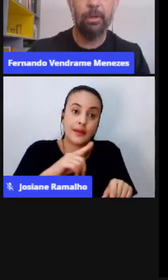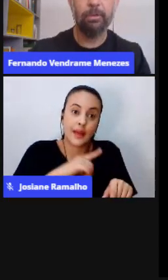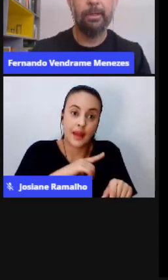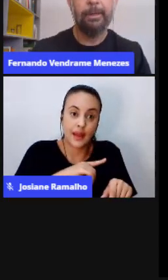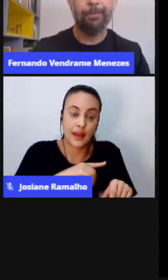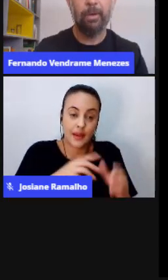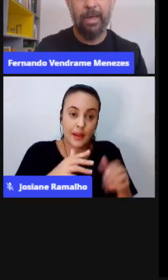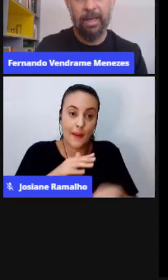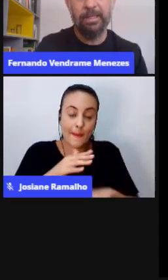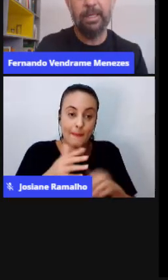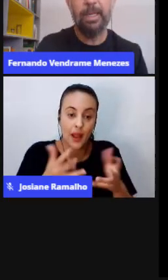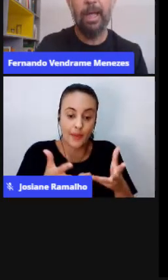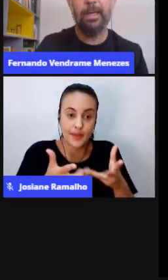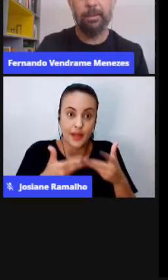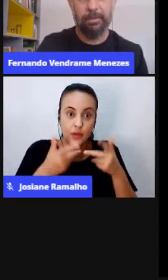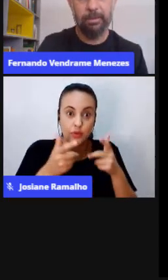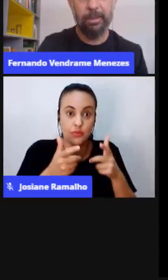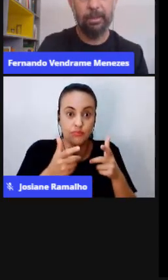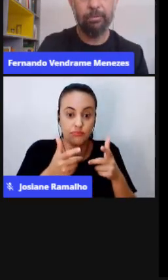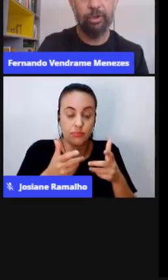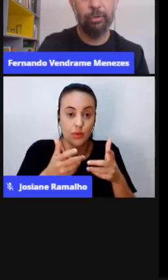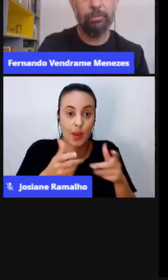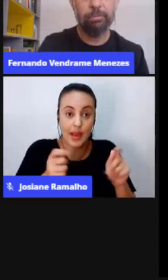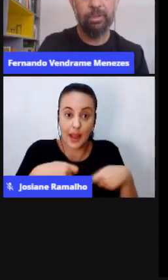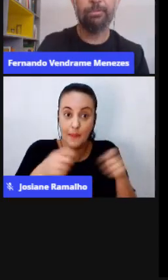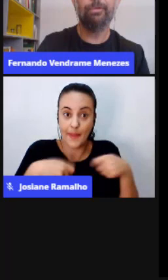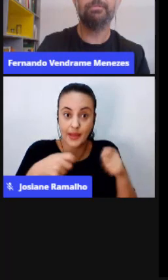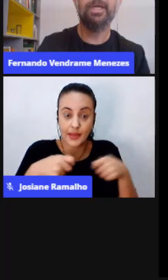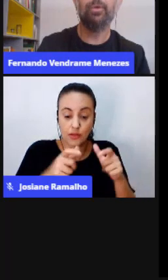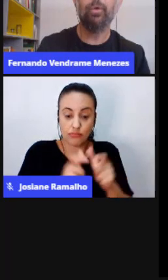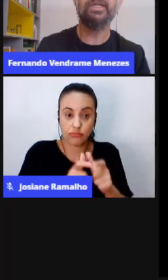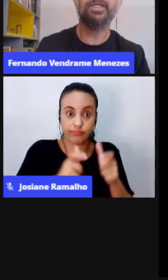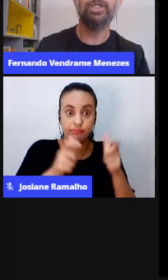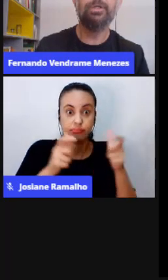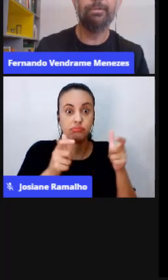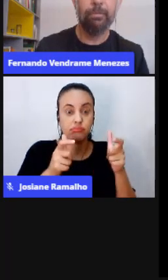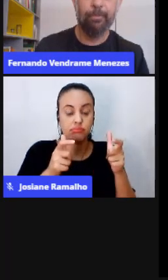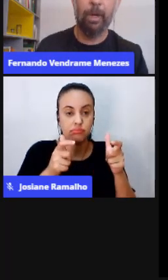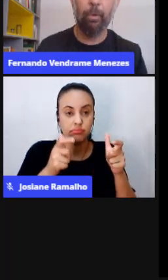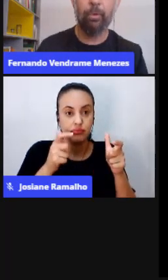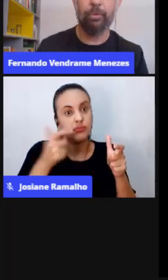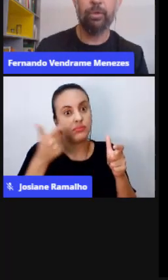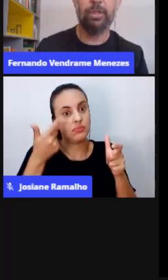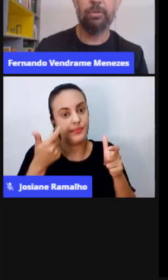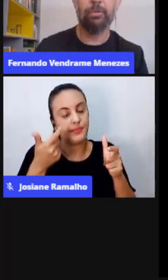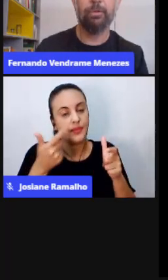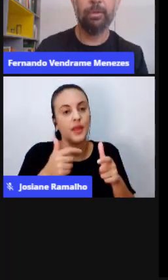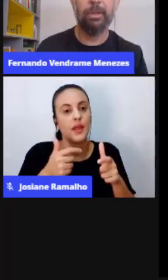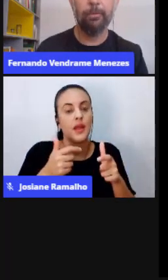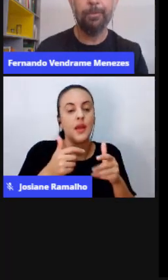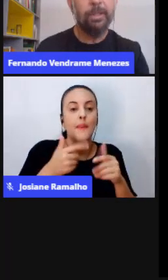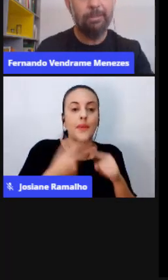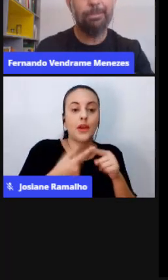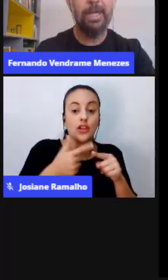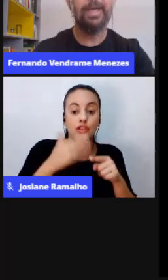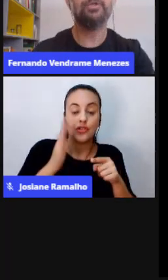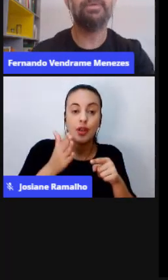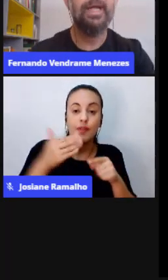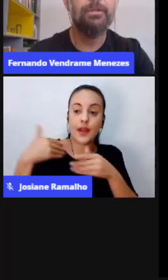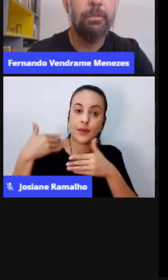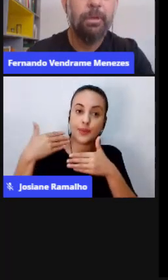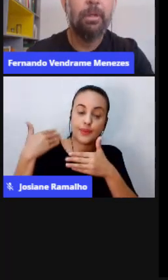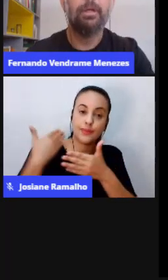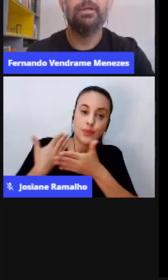de 6º ano. Então, essa ideia de um desenvolvimento cognitivo ao longo do 6º ao 9º ano também